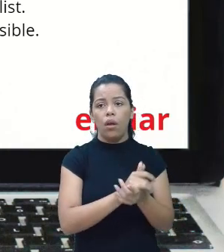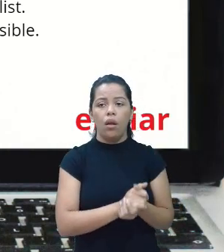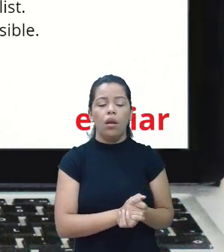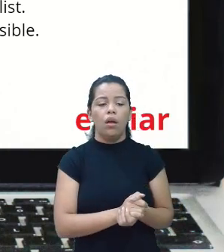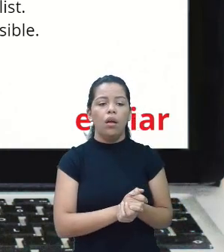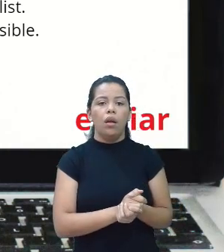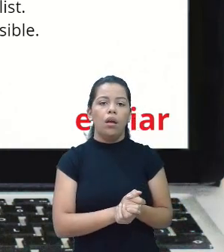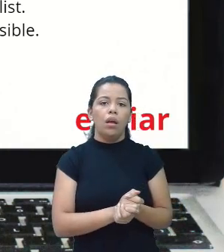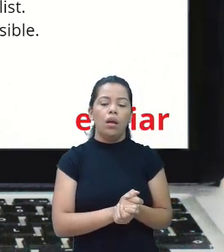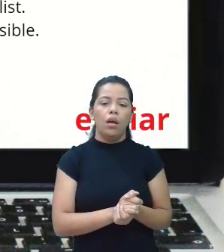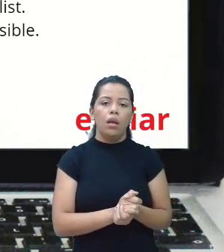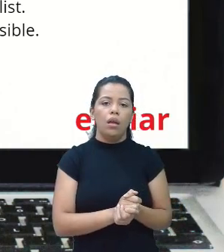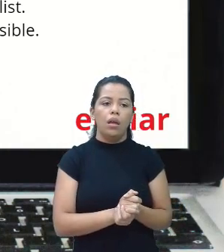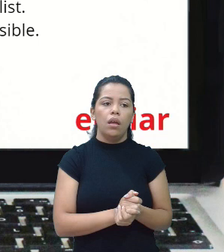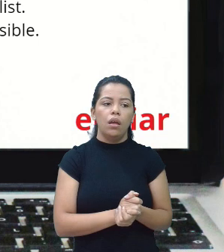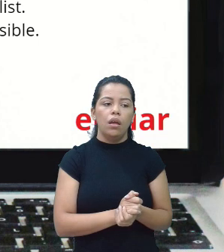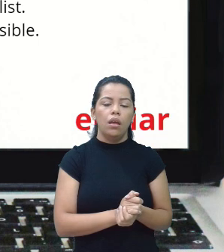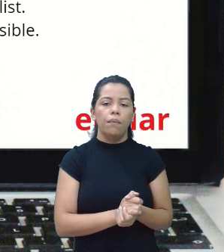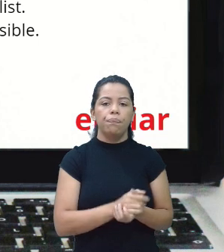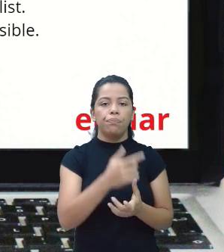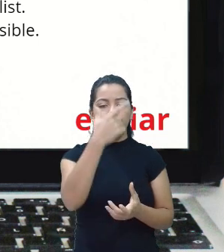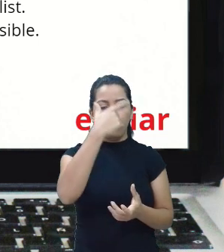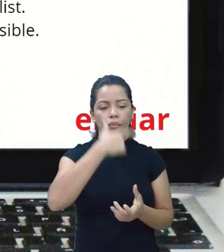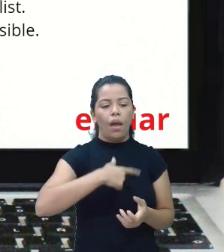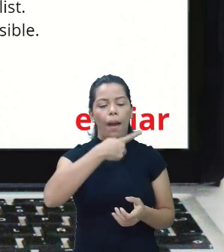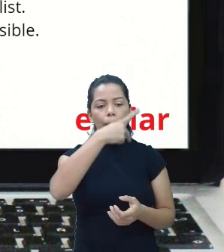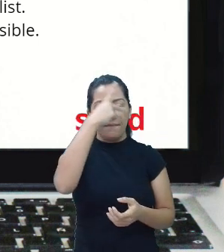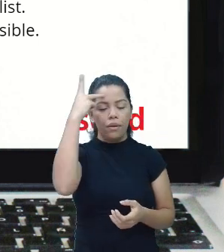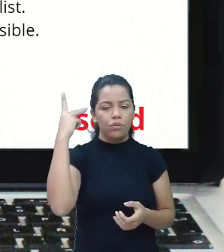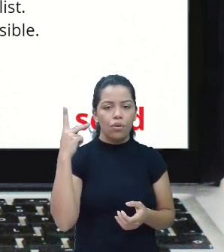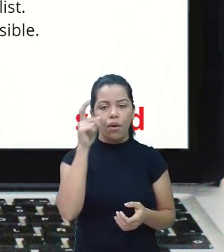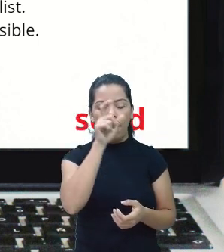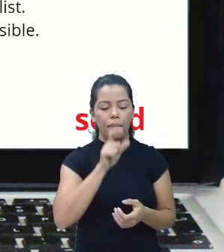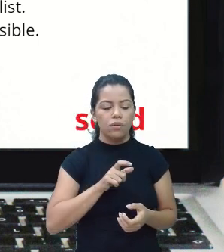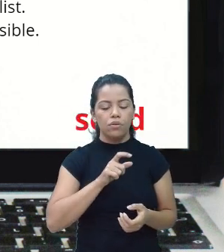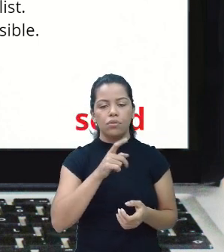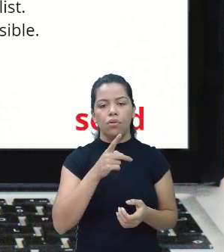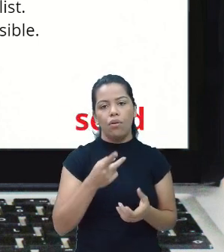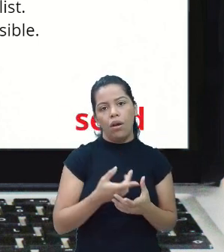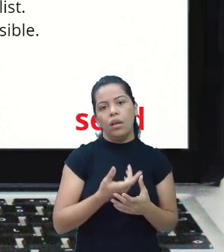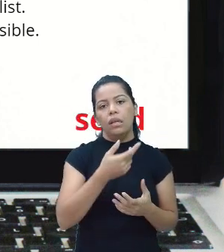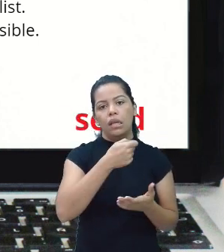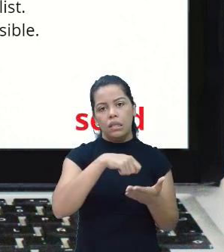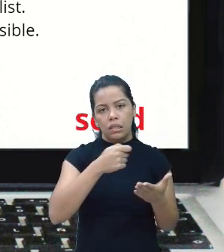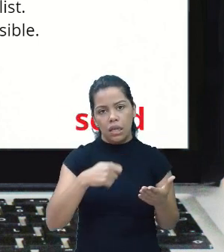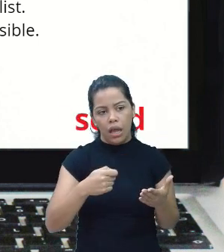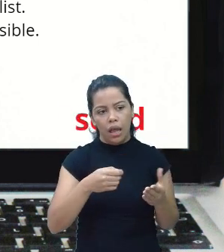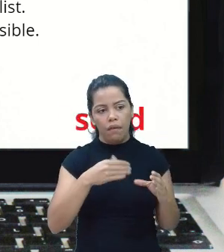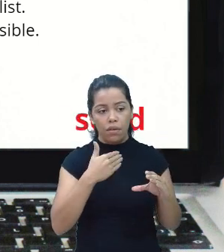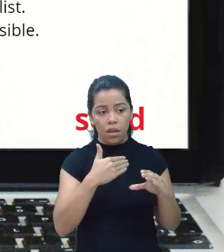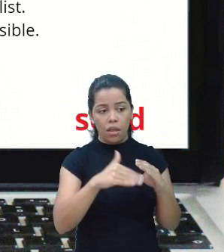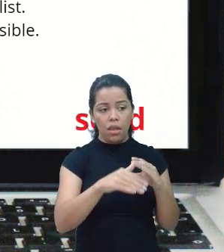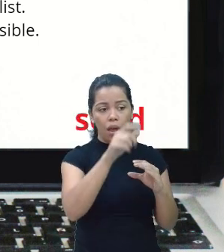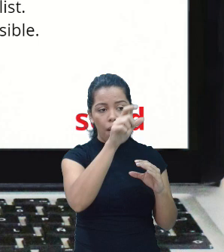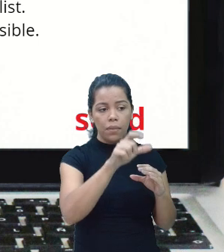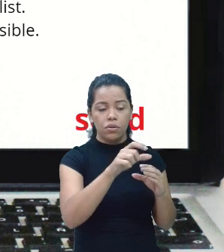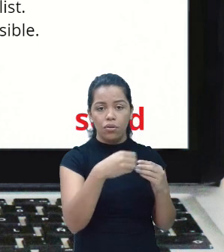em português, né? E enviar. Isso em inglês fica from to